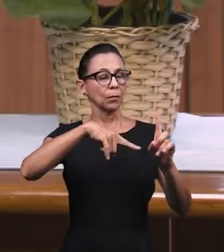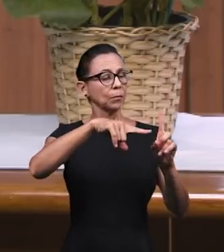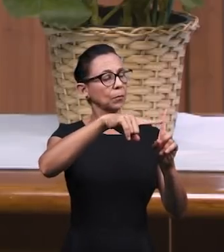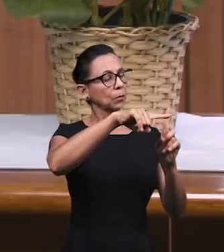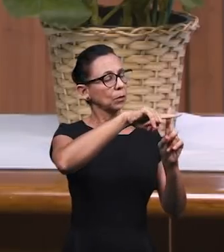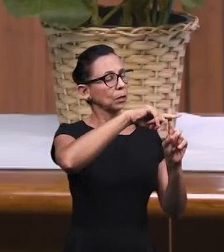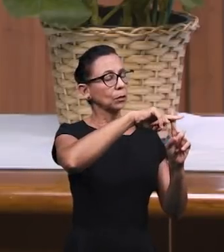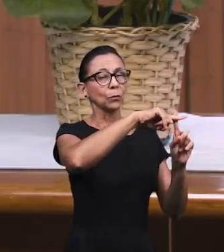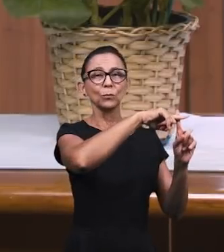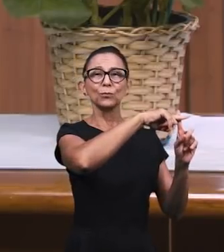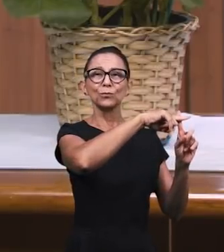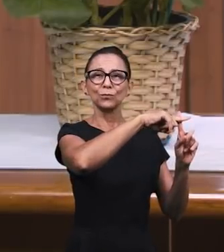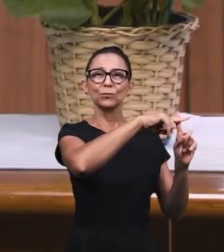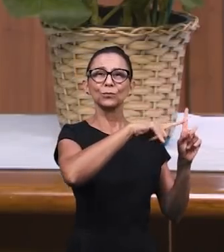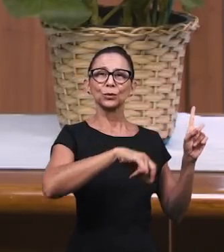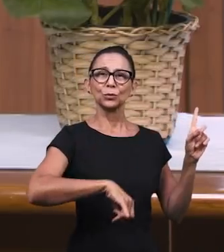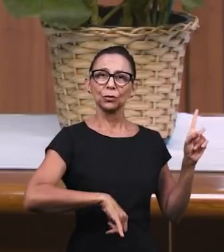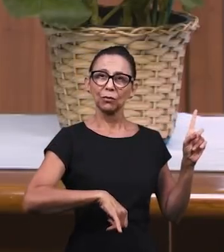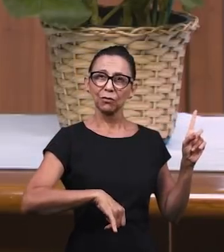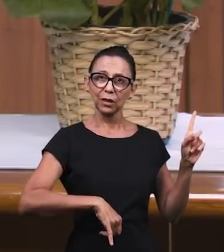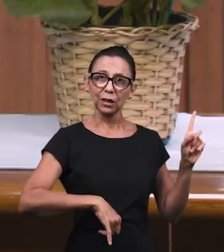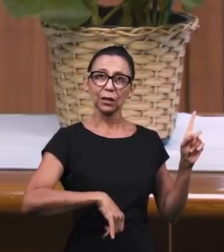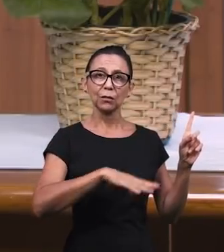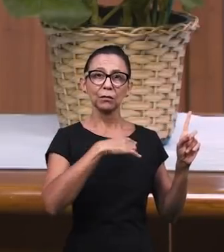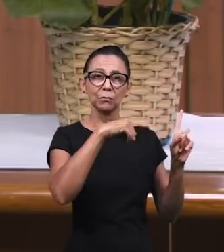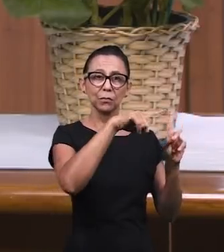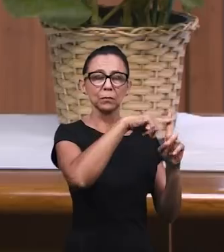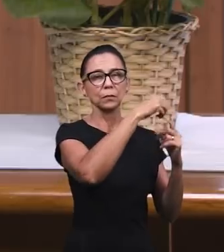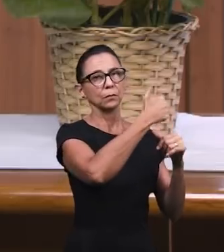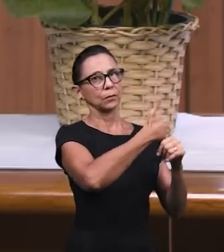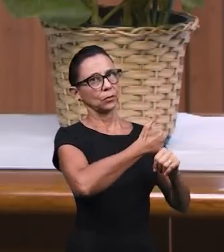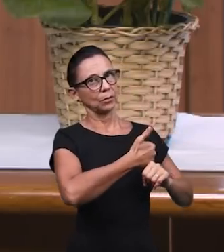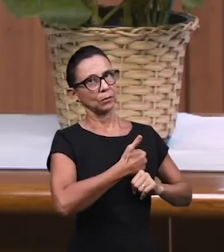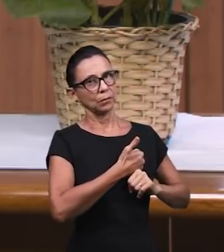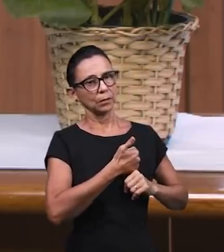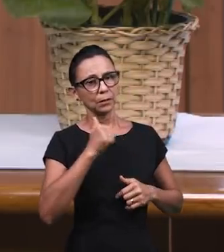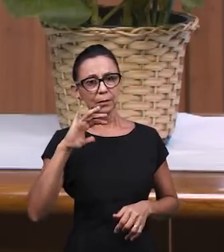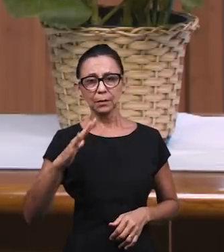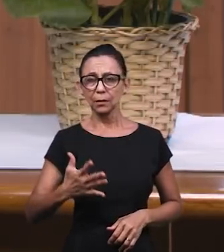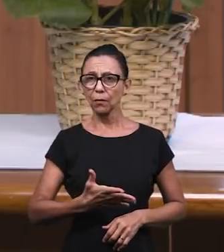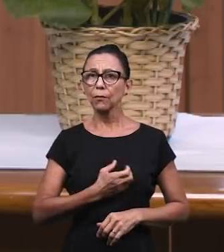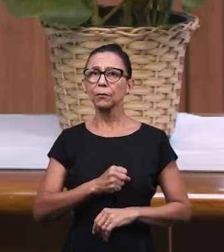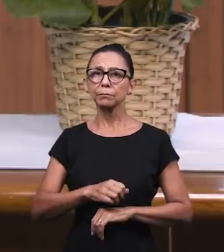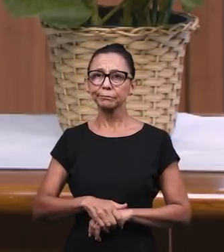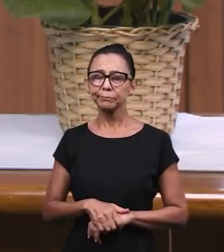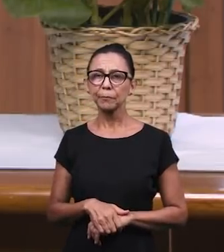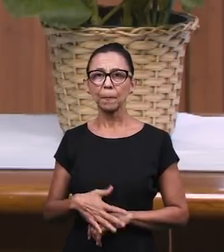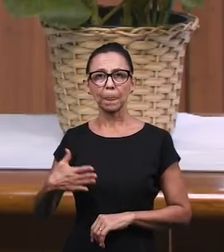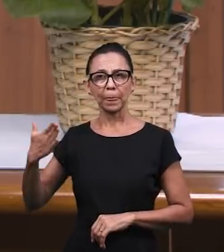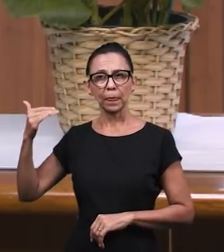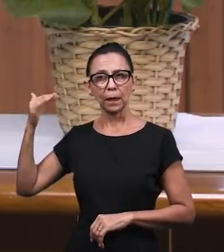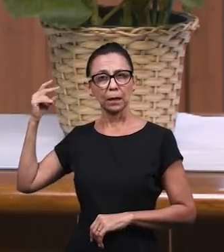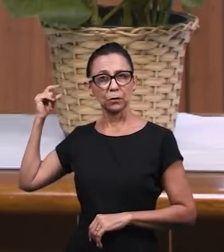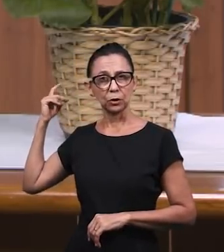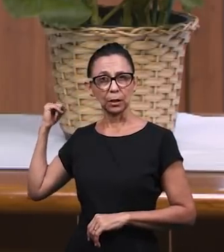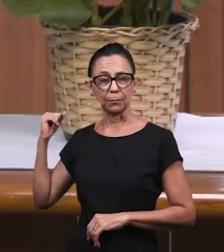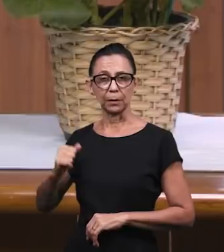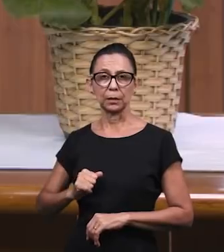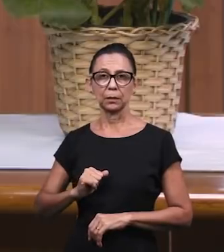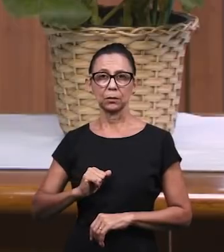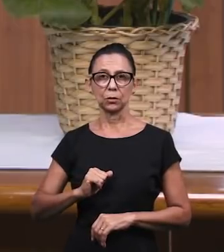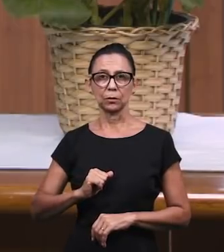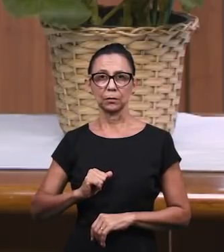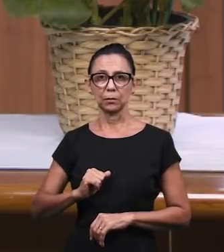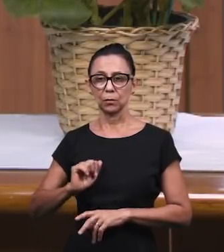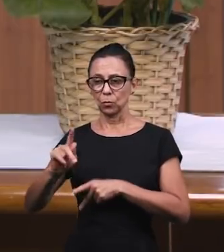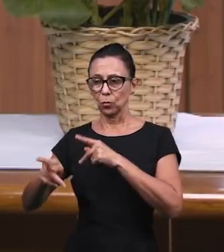remidor, ele pagou o preço pela nossa remissão. Ora, na época de Israel, as pessoas que